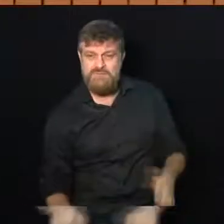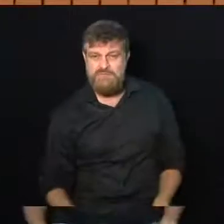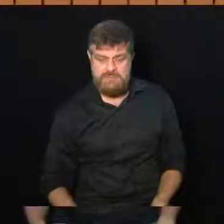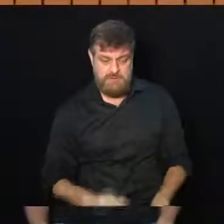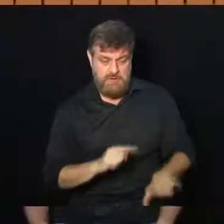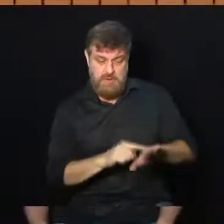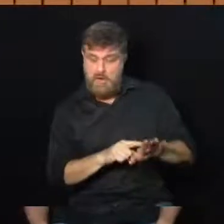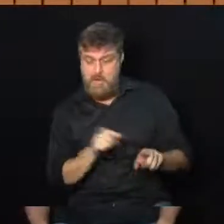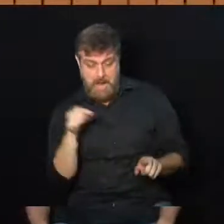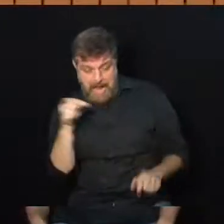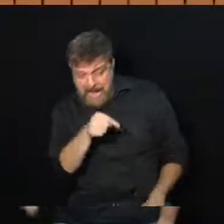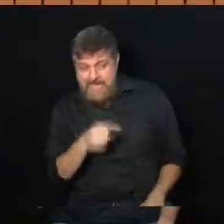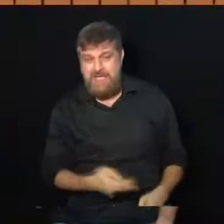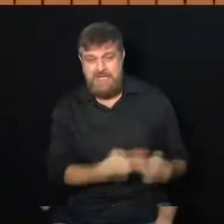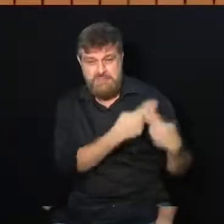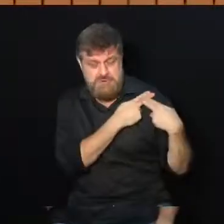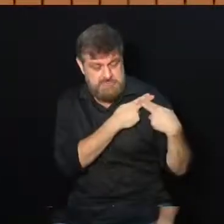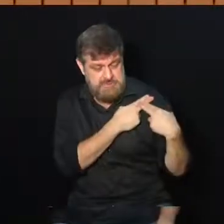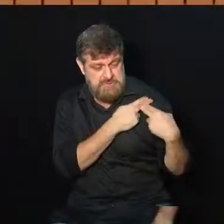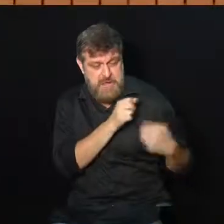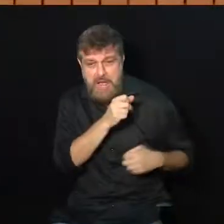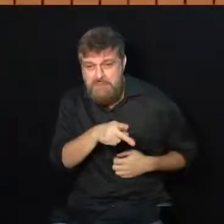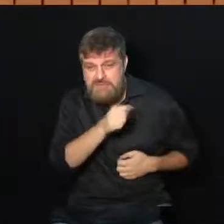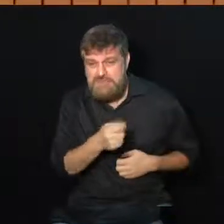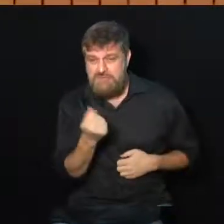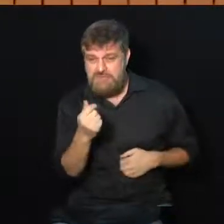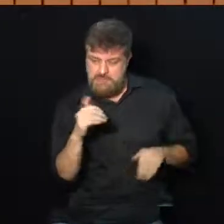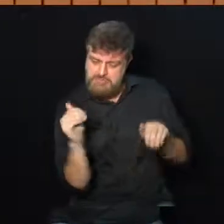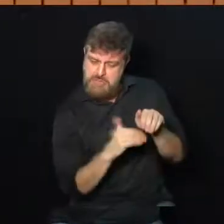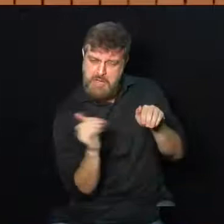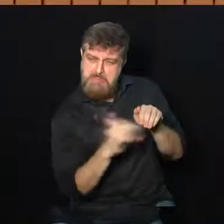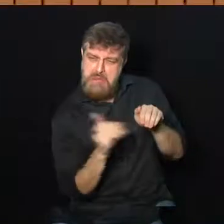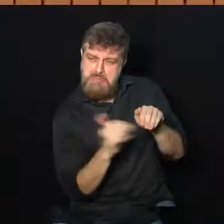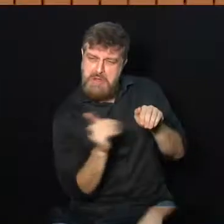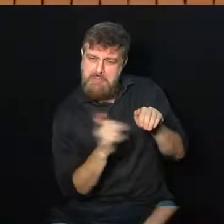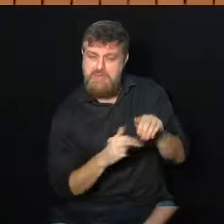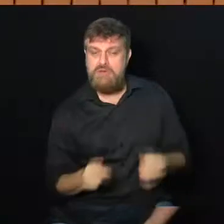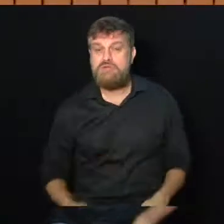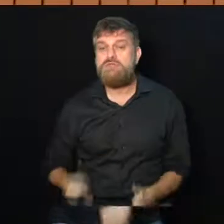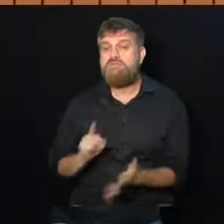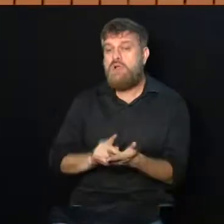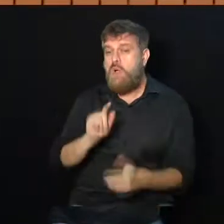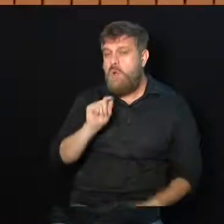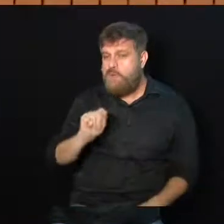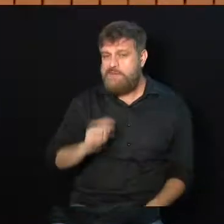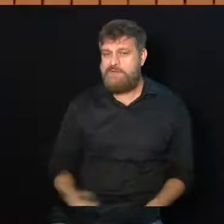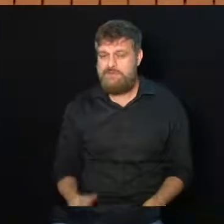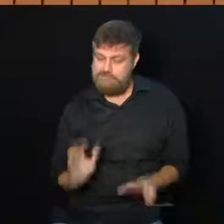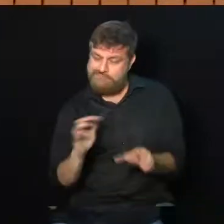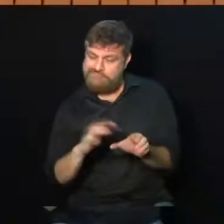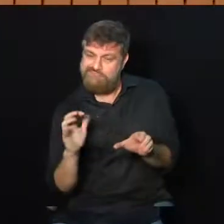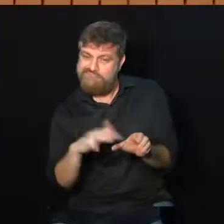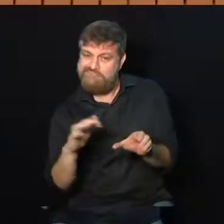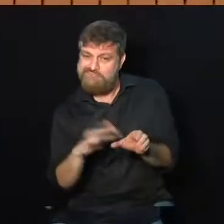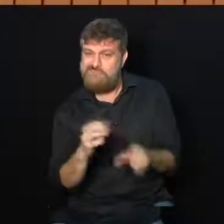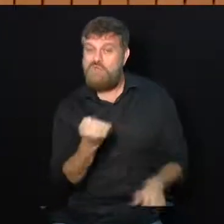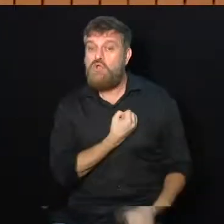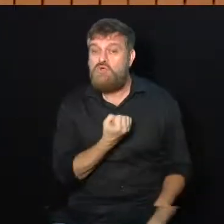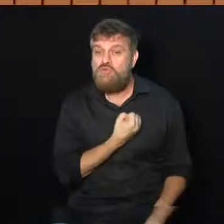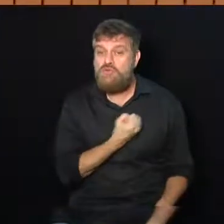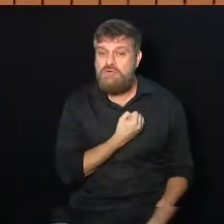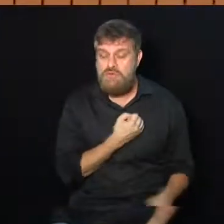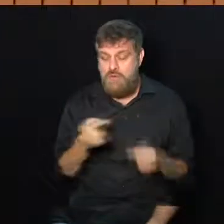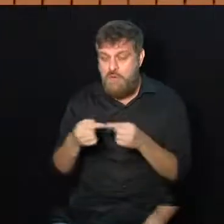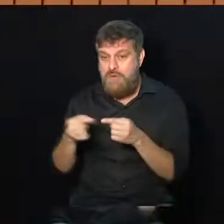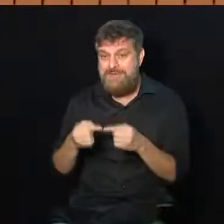sendo referente à aposentadoria por tempo de contribuição, na verdade, são dados que dizem respeito à